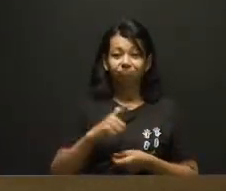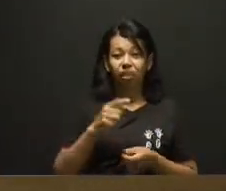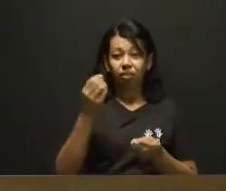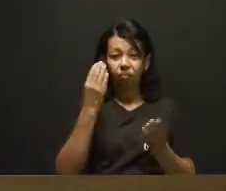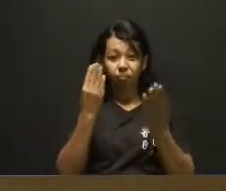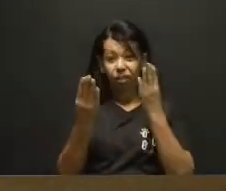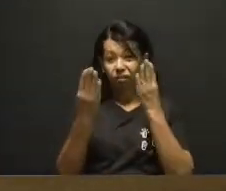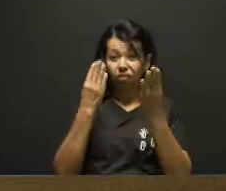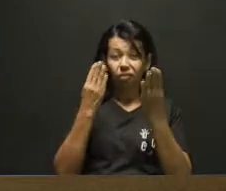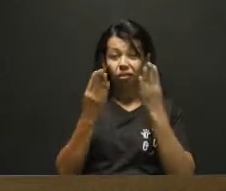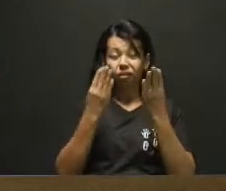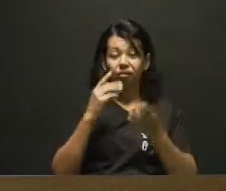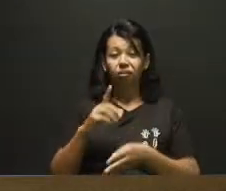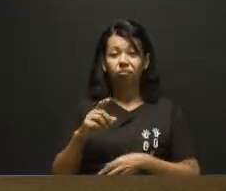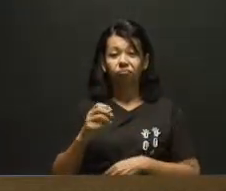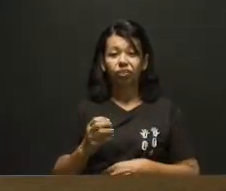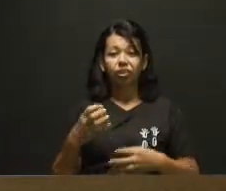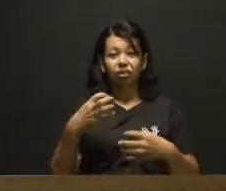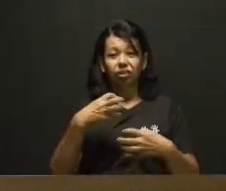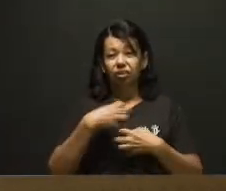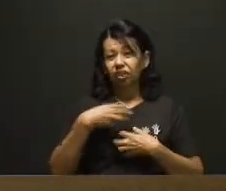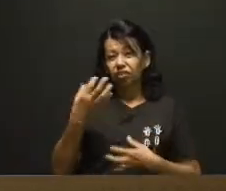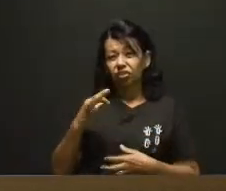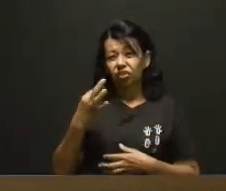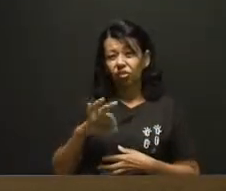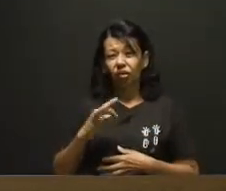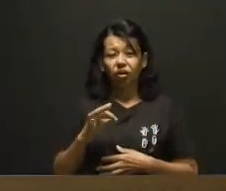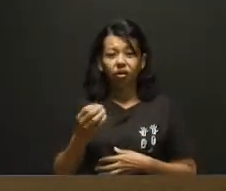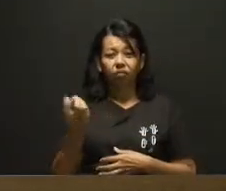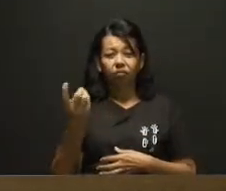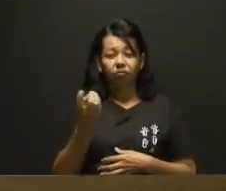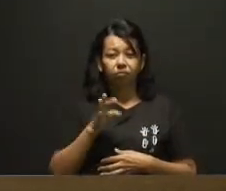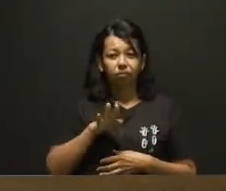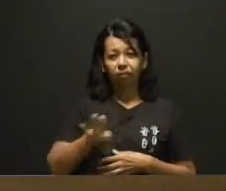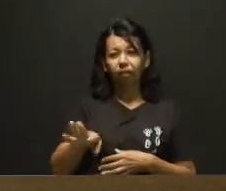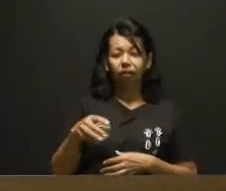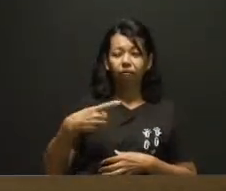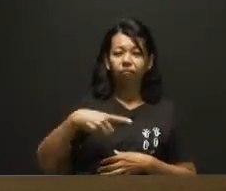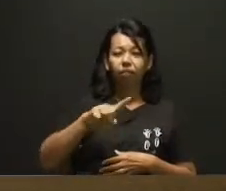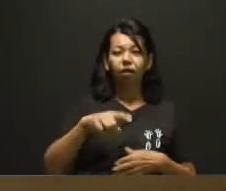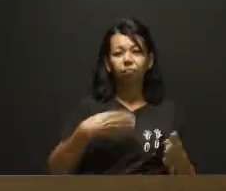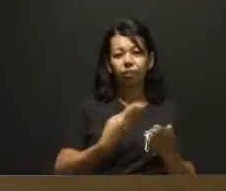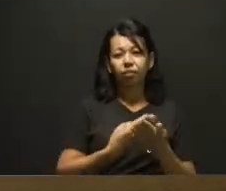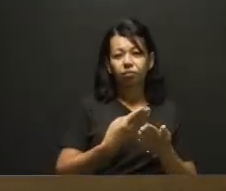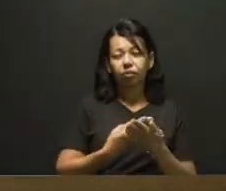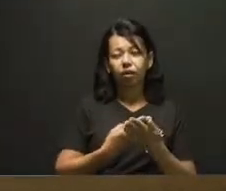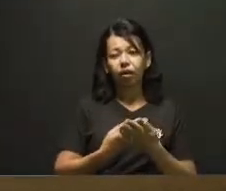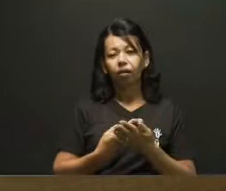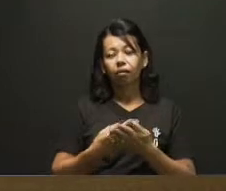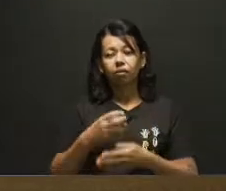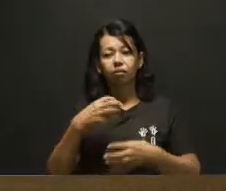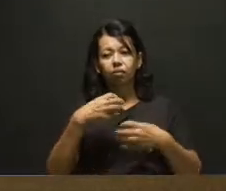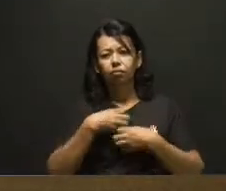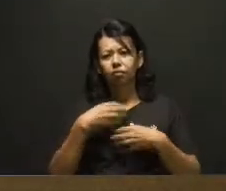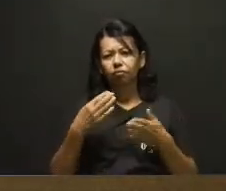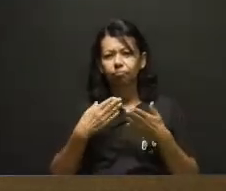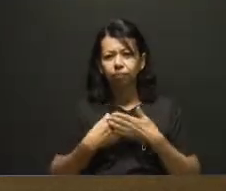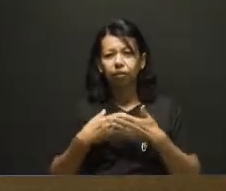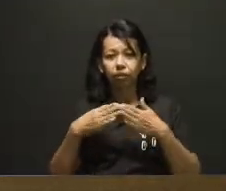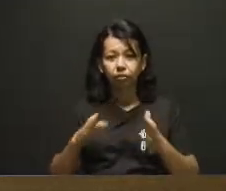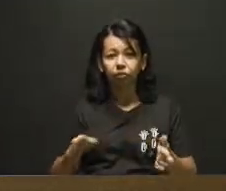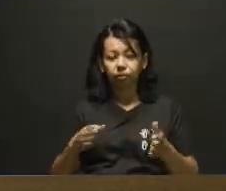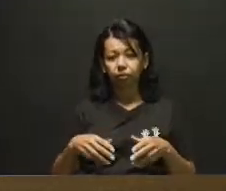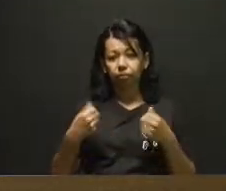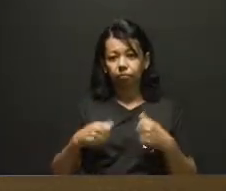sente dor de barriga não quer voltar para a aula ela se sente perdida então ela precisa daquela